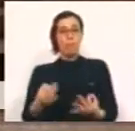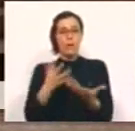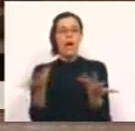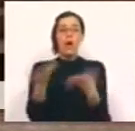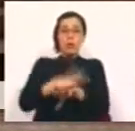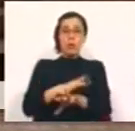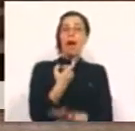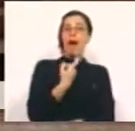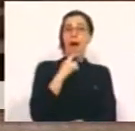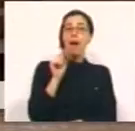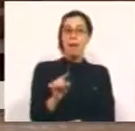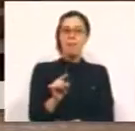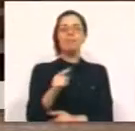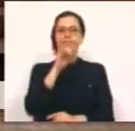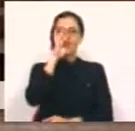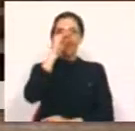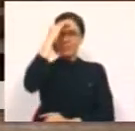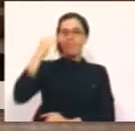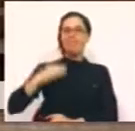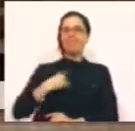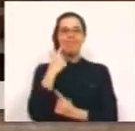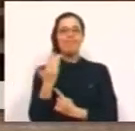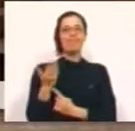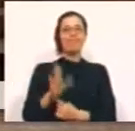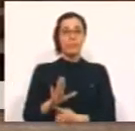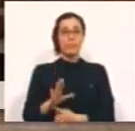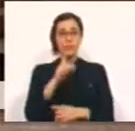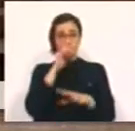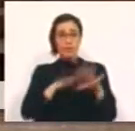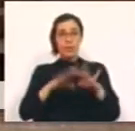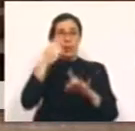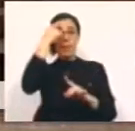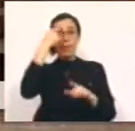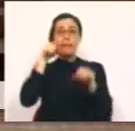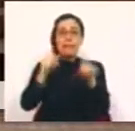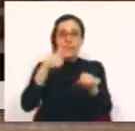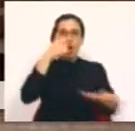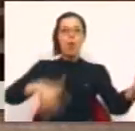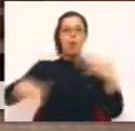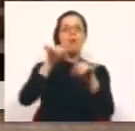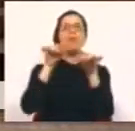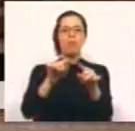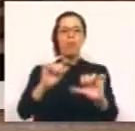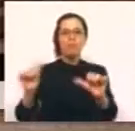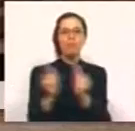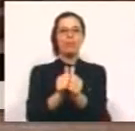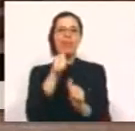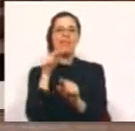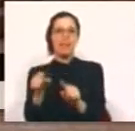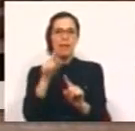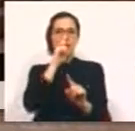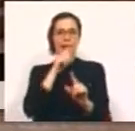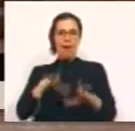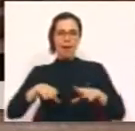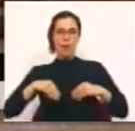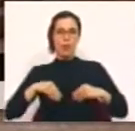Revolução de Abril é, assim, uma lição que nos mostra que quando se age a pensar no povo, o povo está do lado da decisão e de quem a